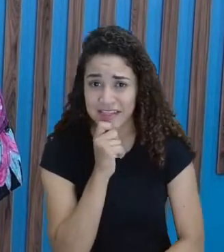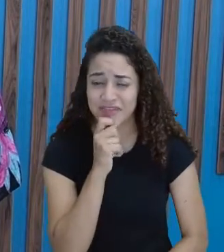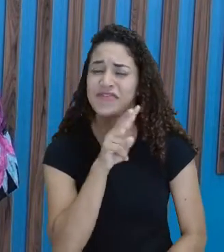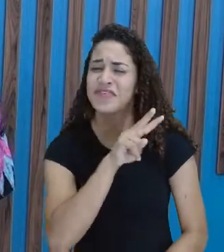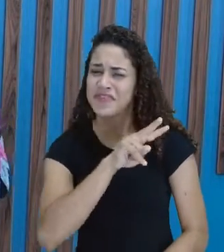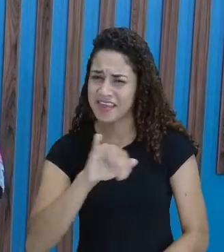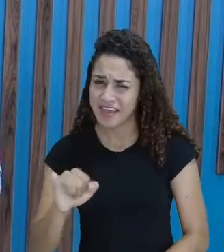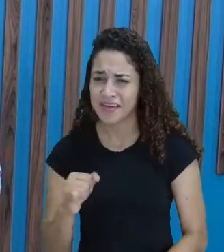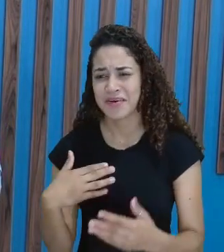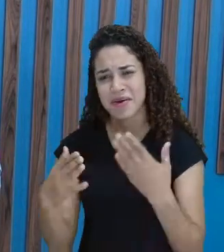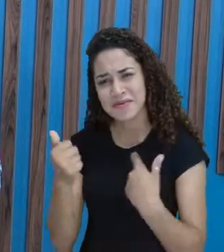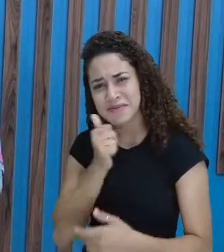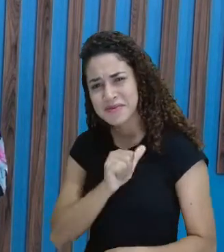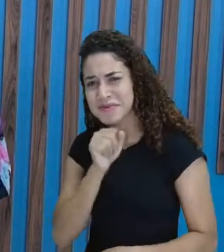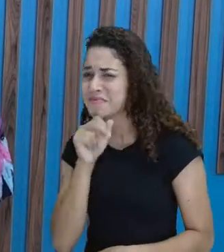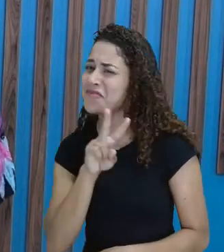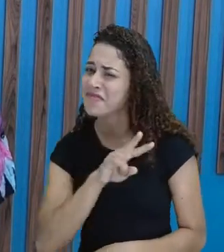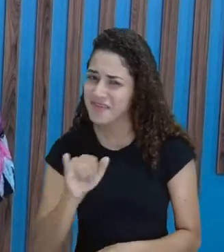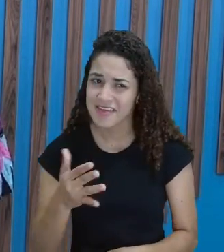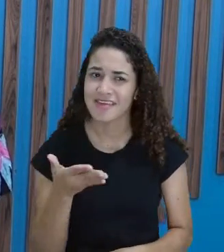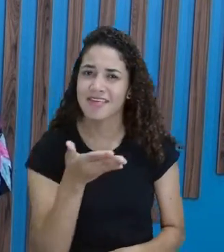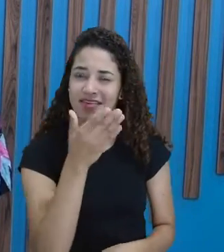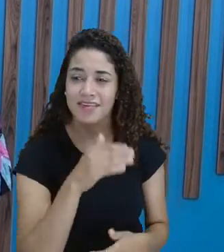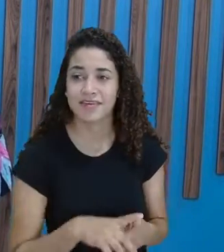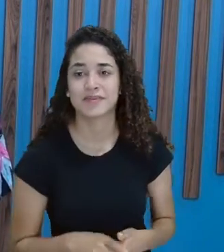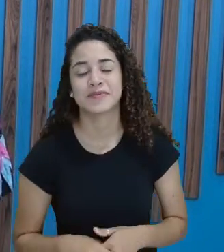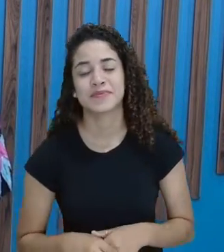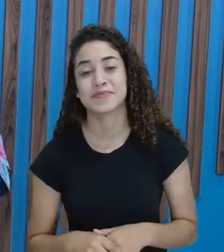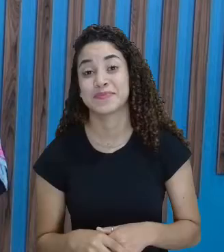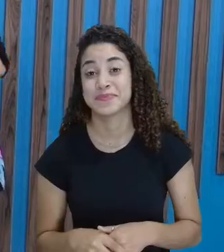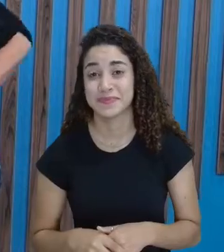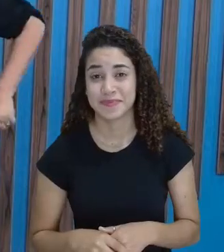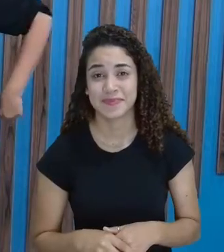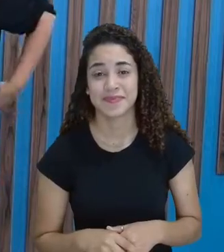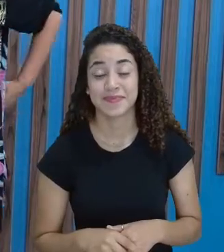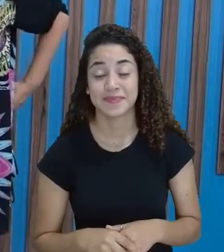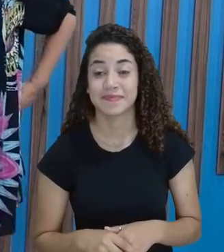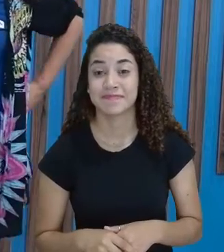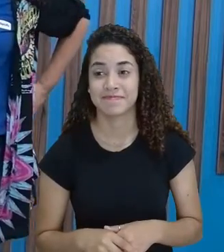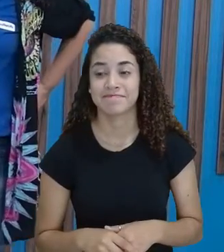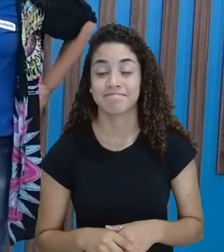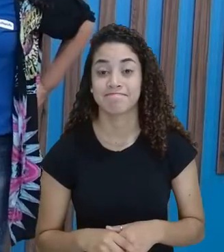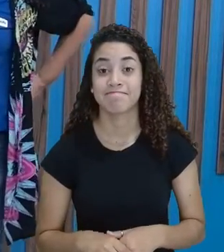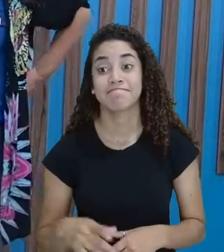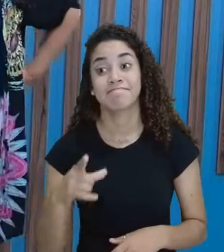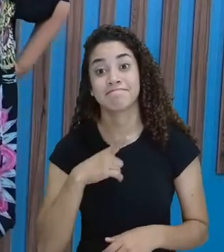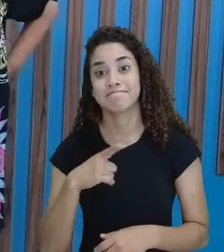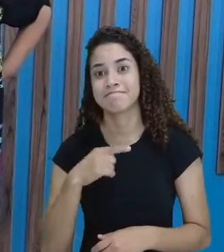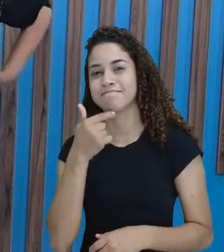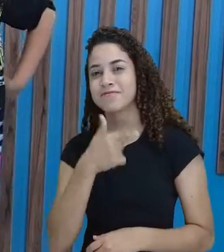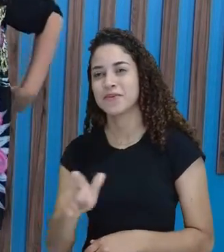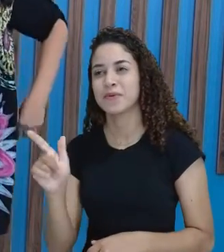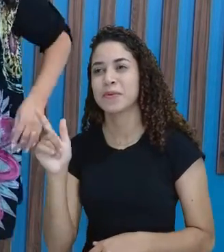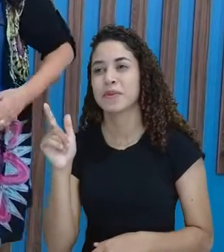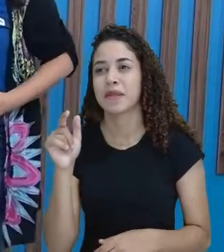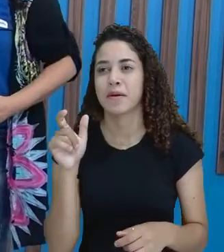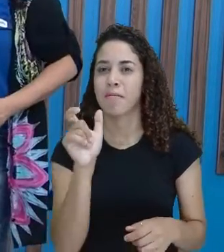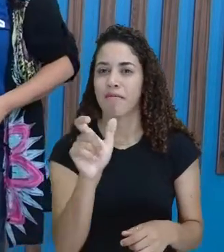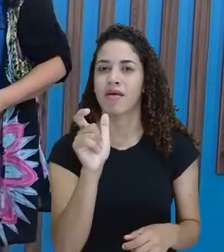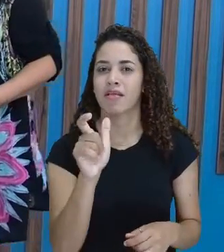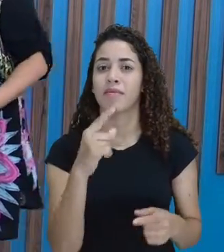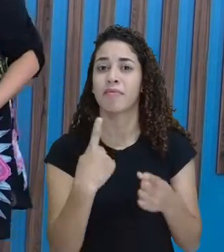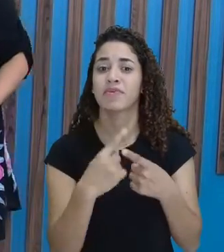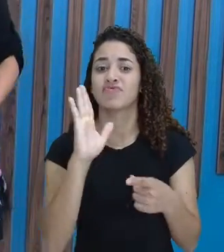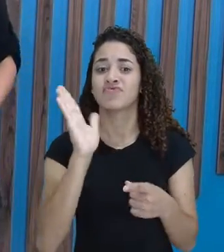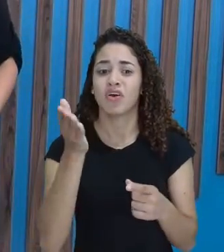com a mamãe e vai. E vá lá e aproveite para se vacinar. Olha aí, tem outra aqui, outra. A última regrinha, viu? Porque o tempo voa,